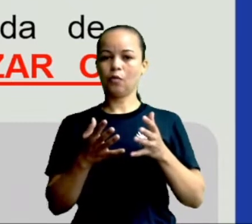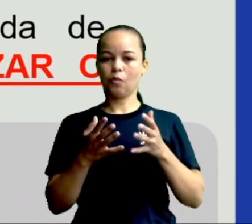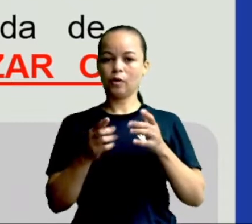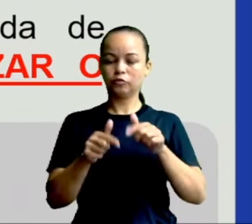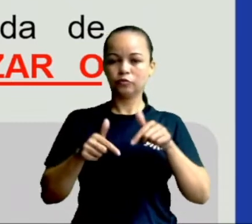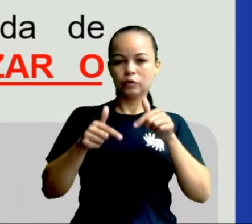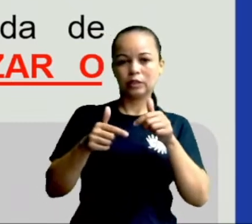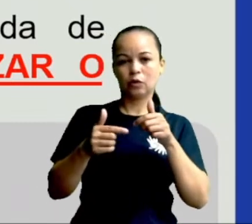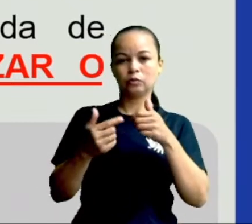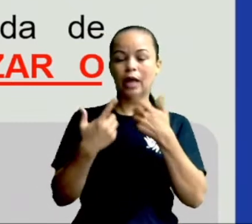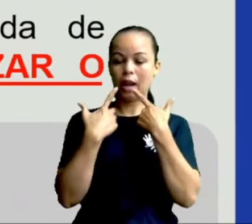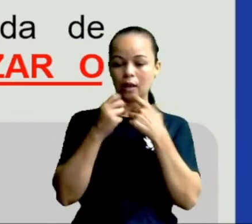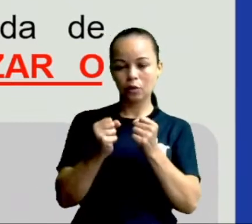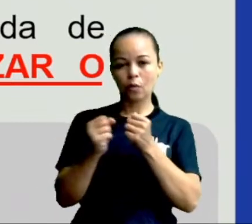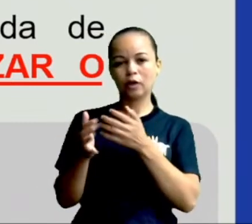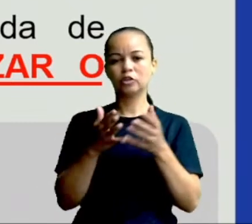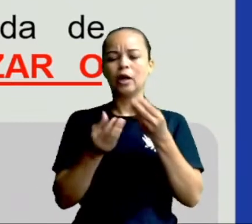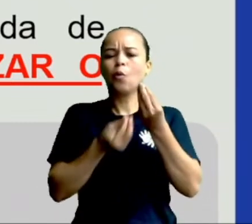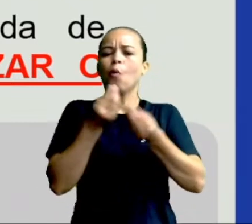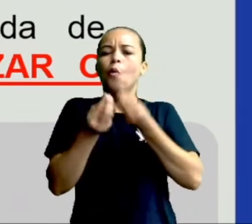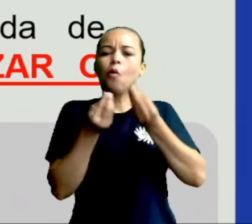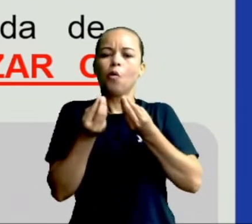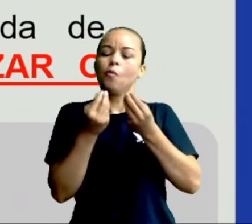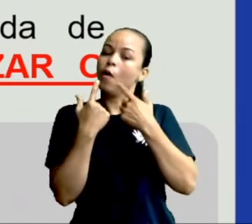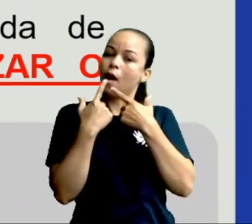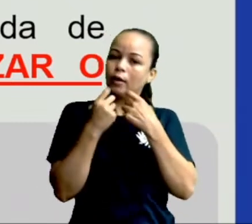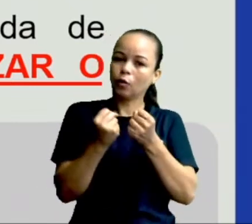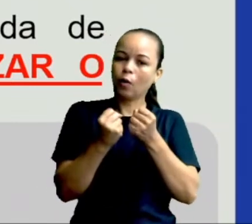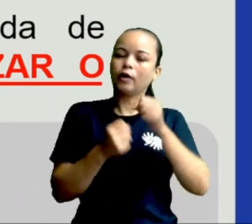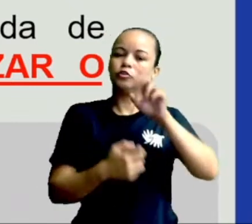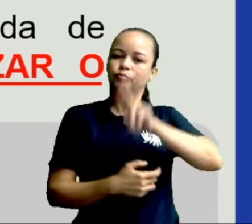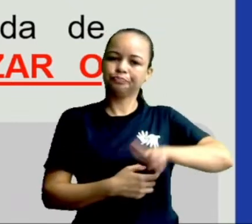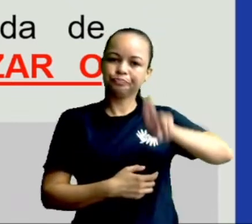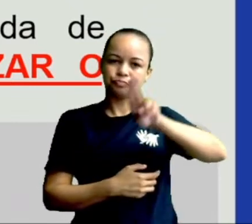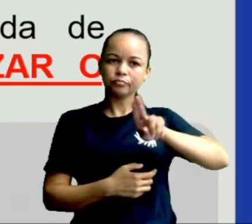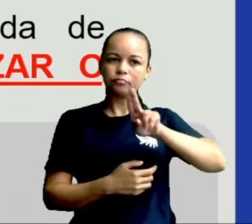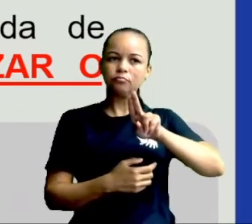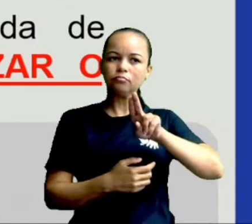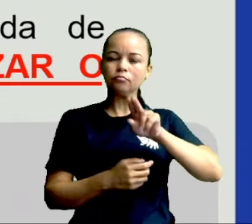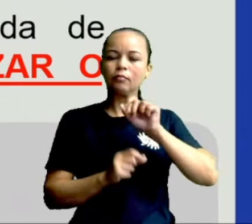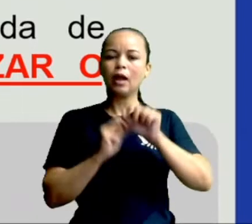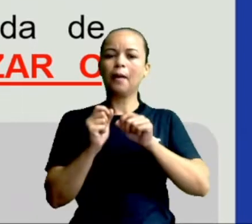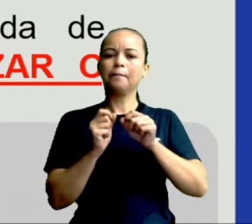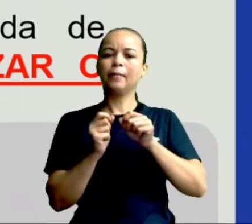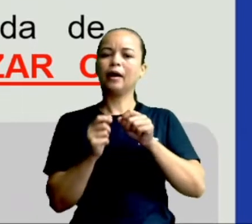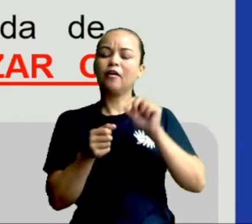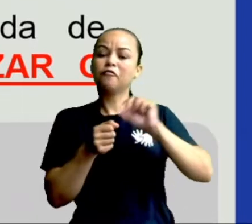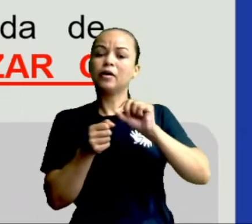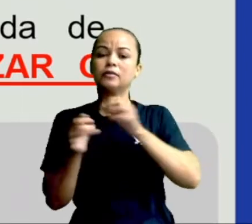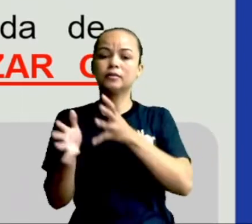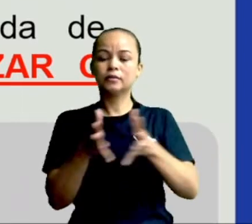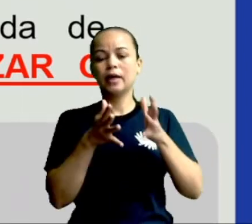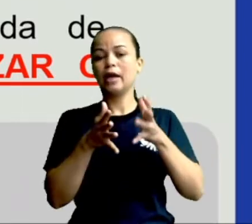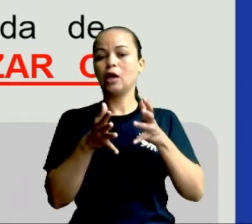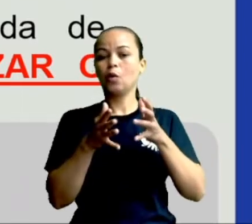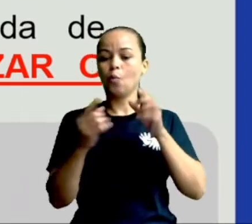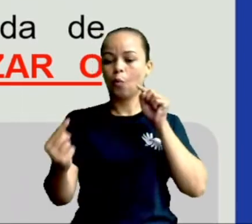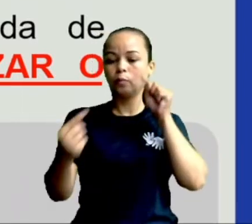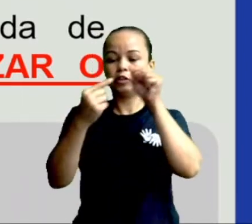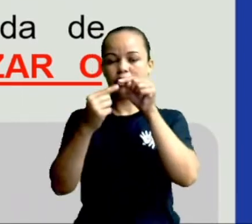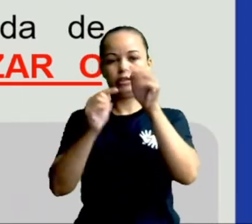são justamente a forma como a linguagem é usada para realizar o objetivo desse